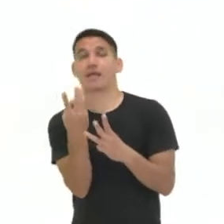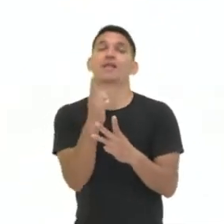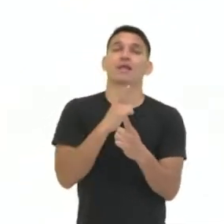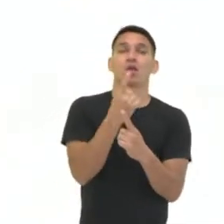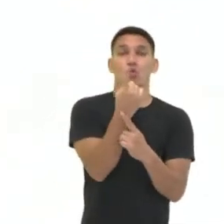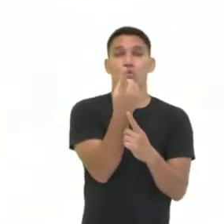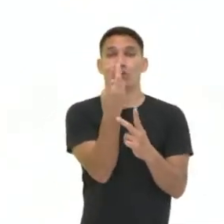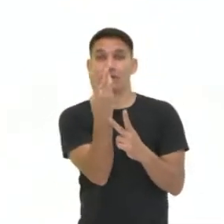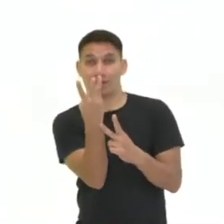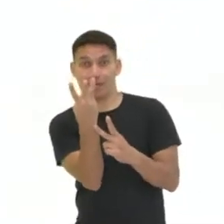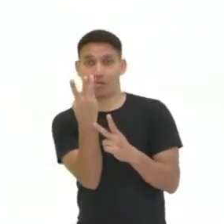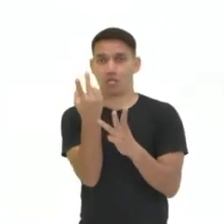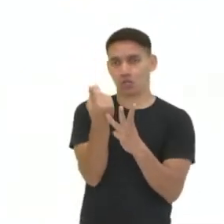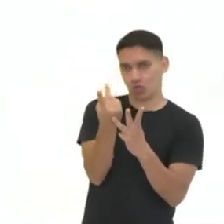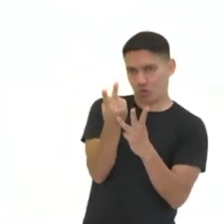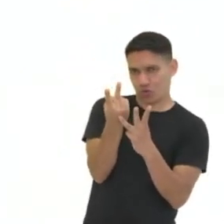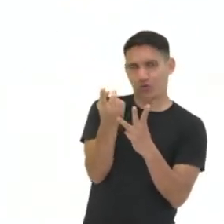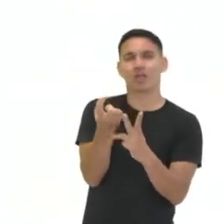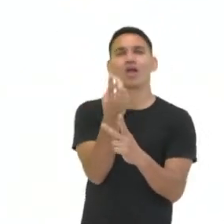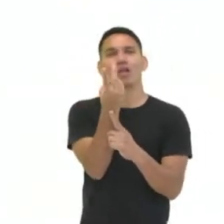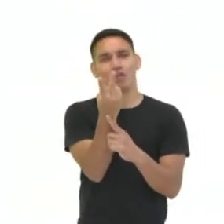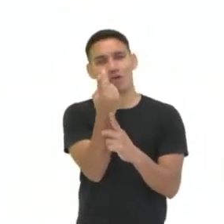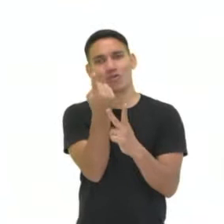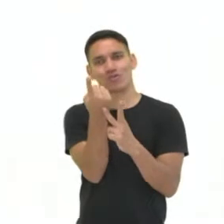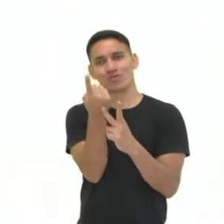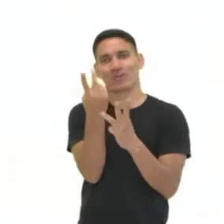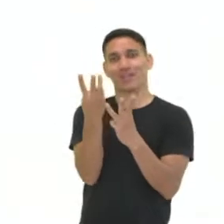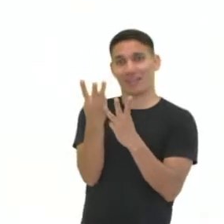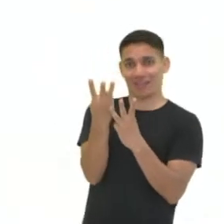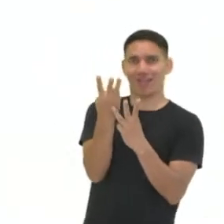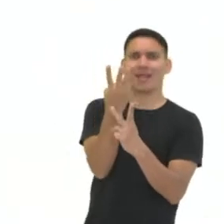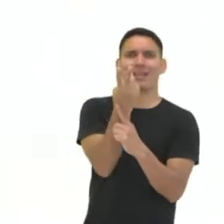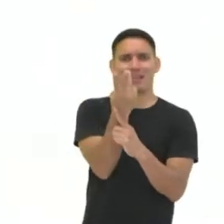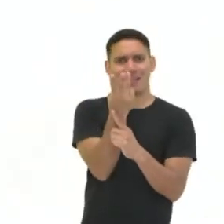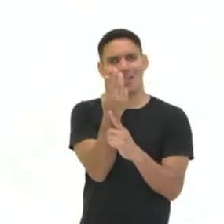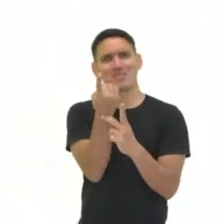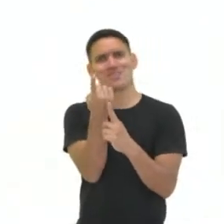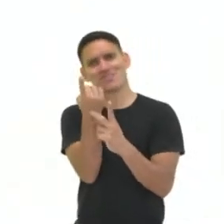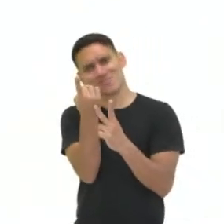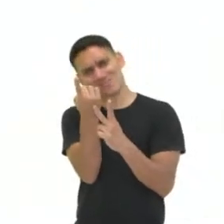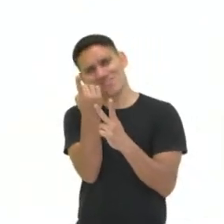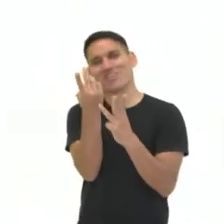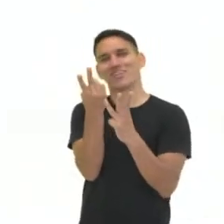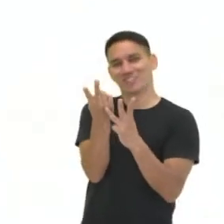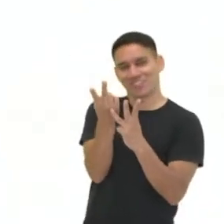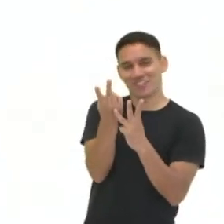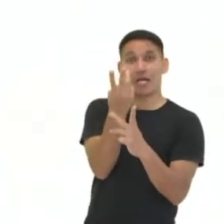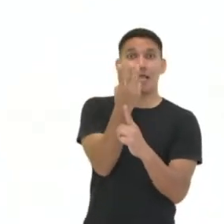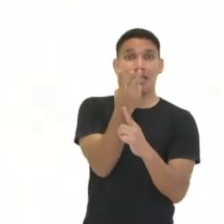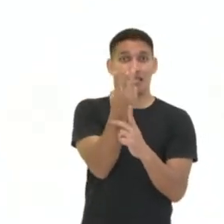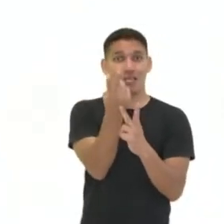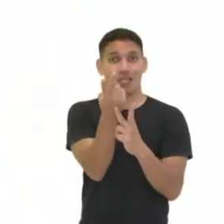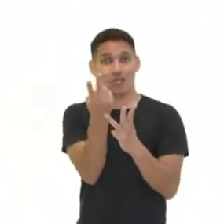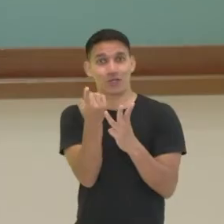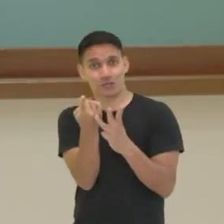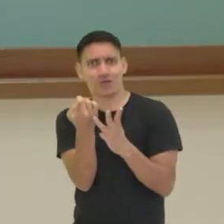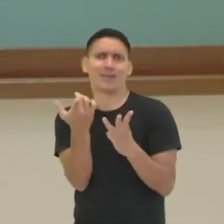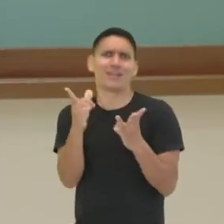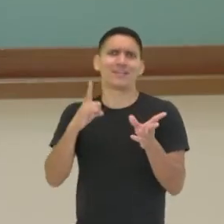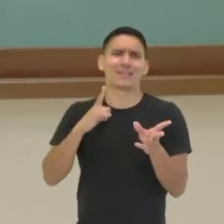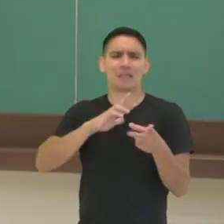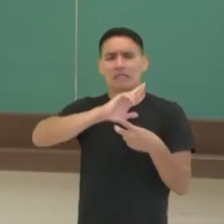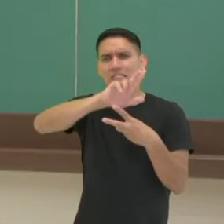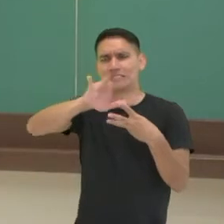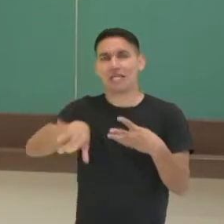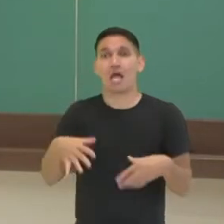2, 2, 1, 3, 3, 2, 1, 3, 1, 2 e 3, 2, 1. Concluímos então que são